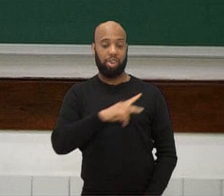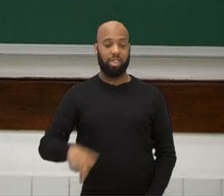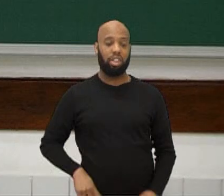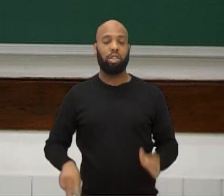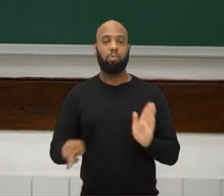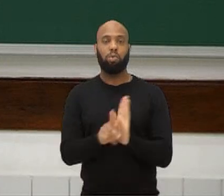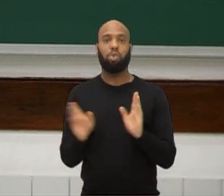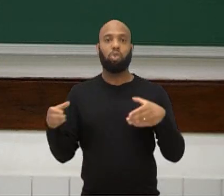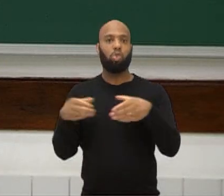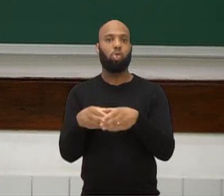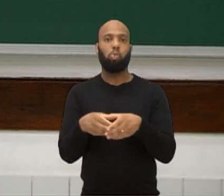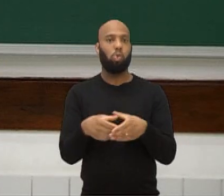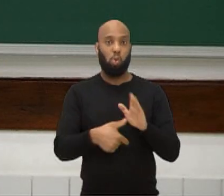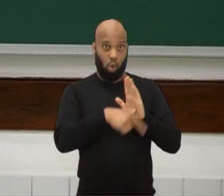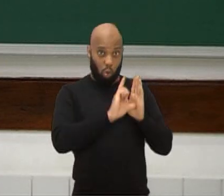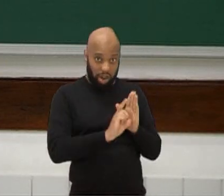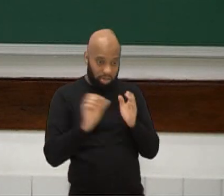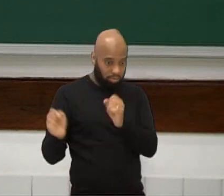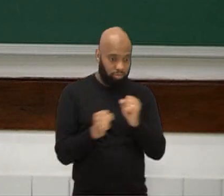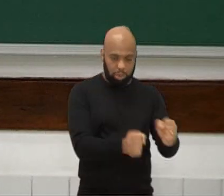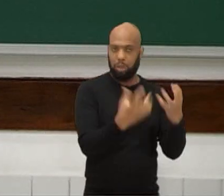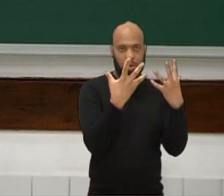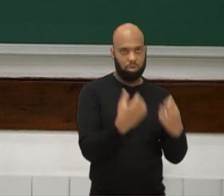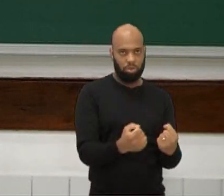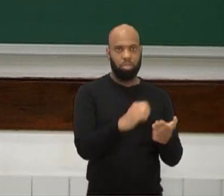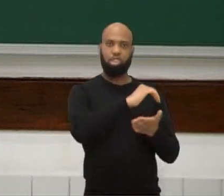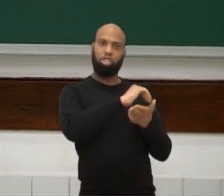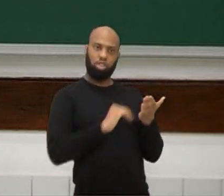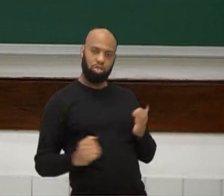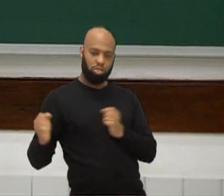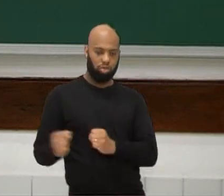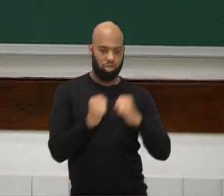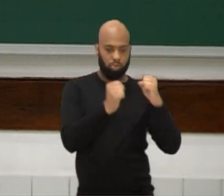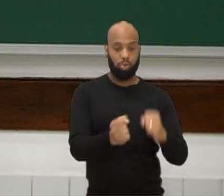província não atender o que os rebeldes queriam.